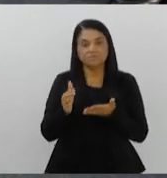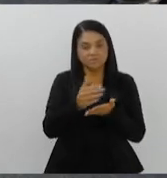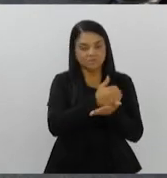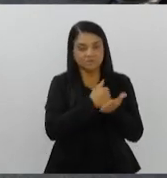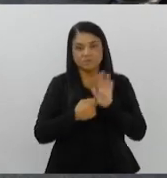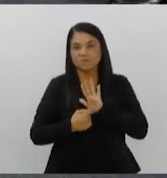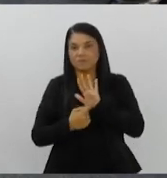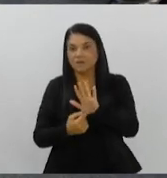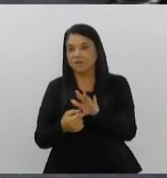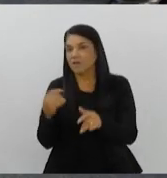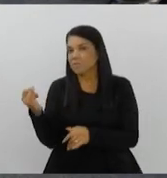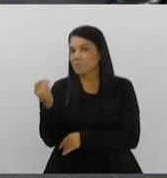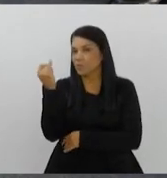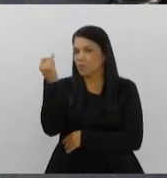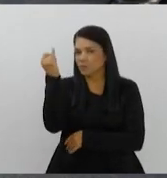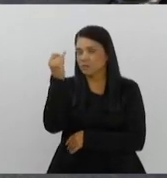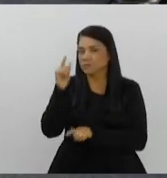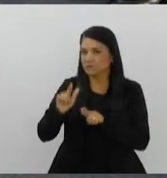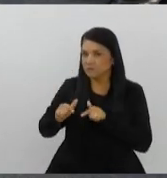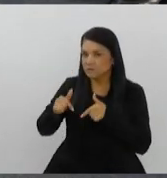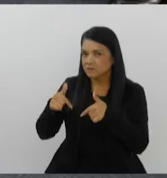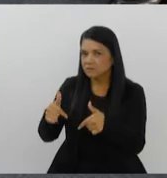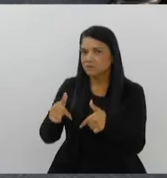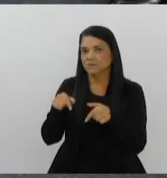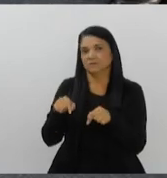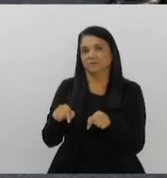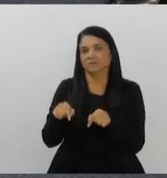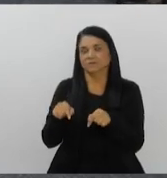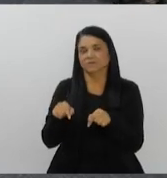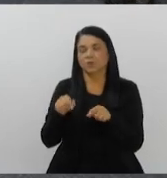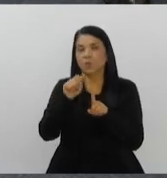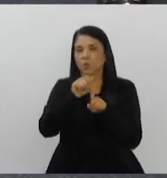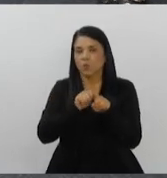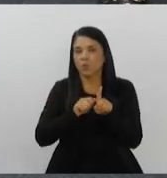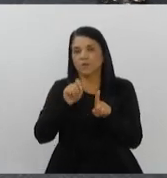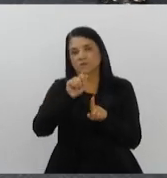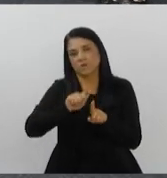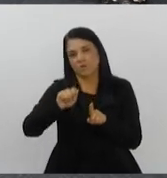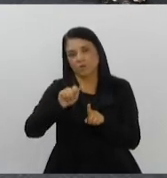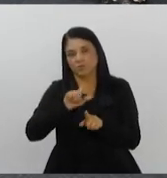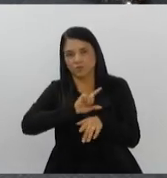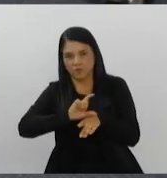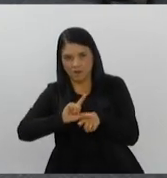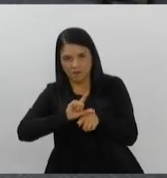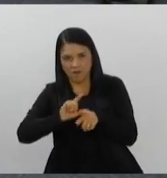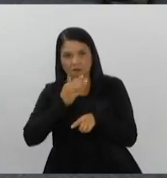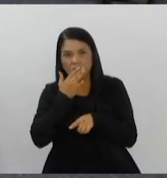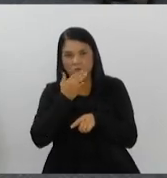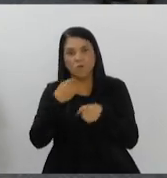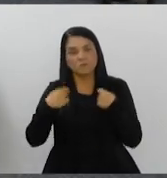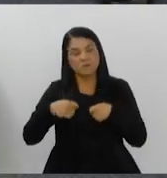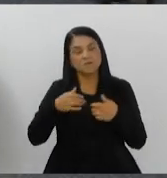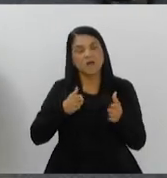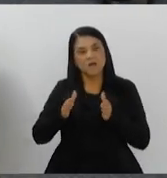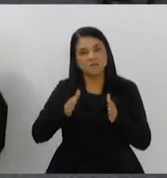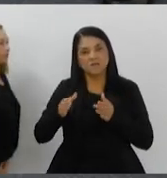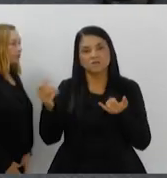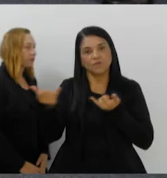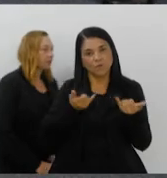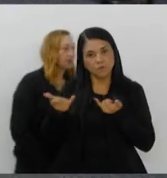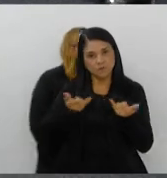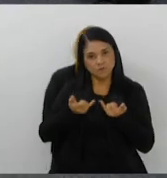apontam a importância das iniciativas como o Agosto Lilás, porque a gente precisa de acesso à informação